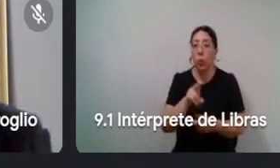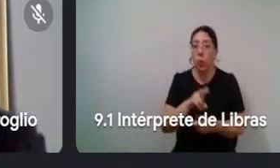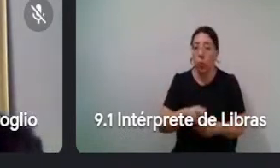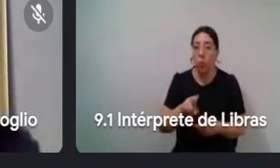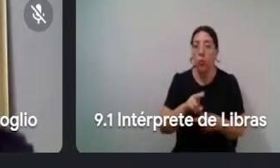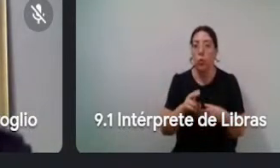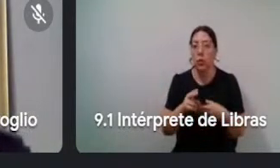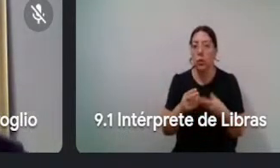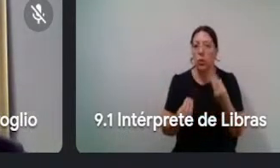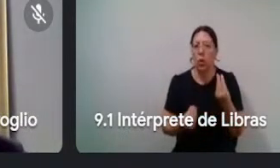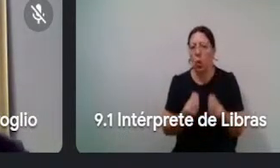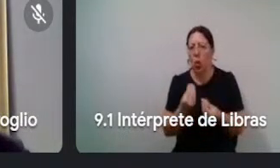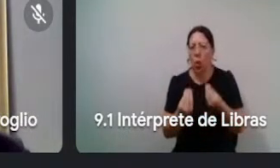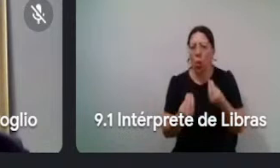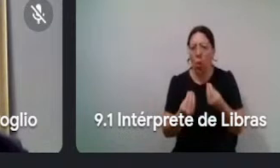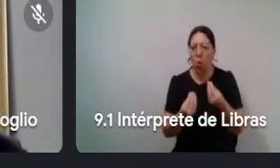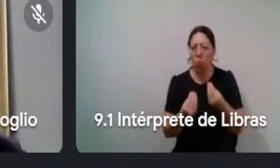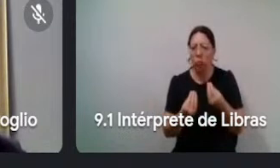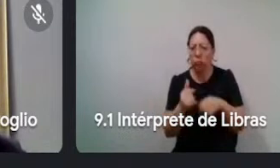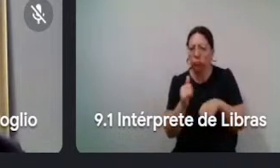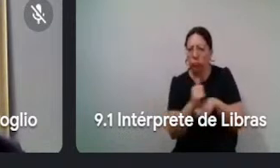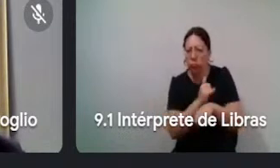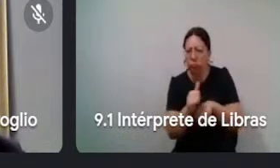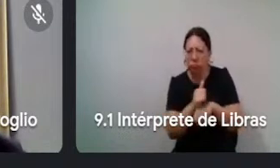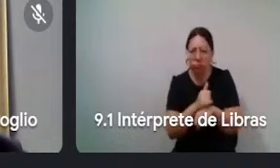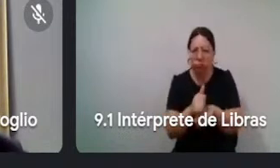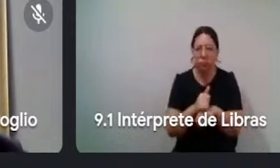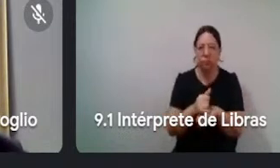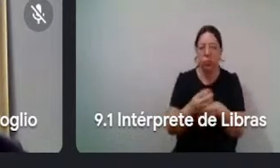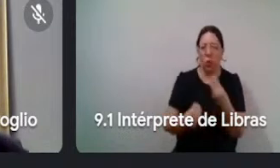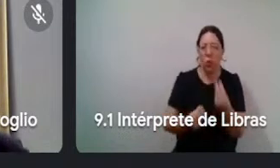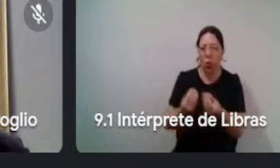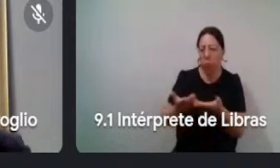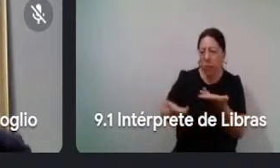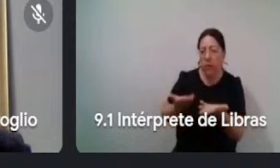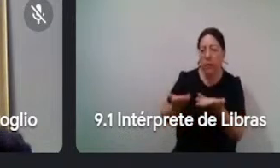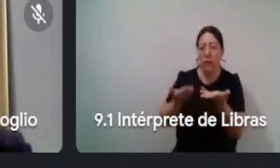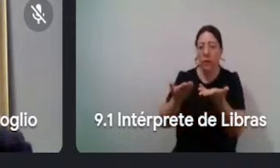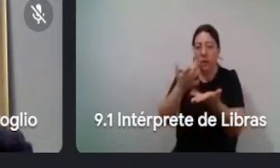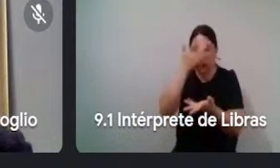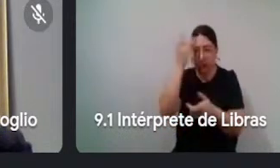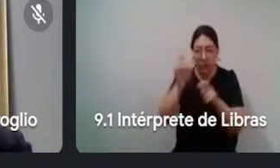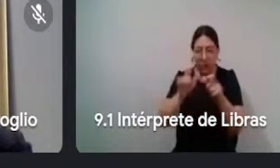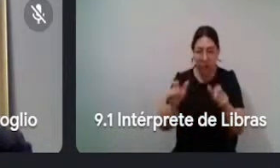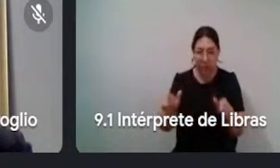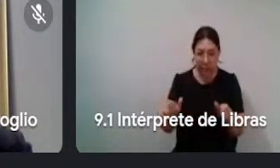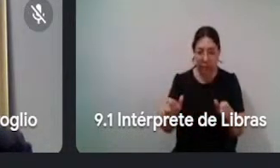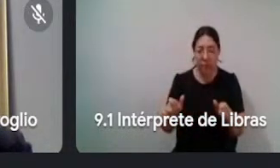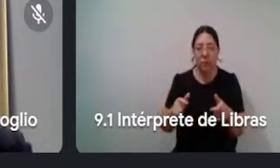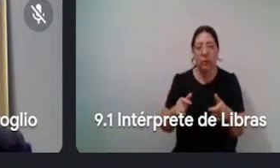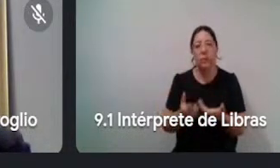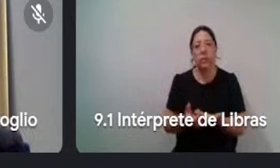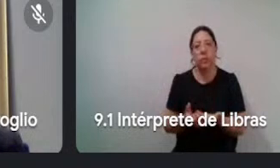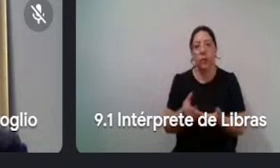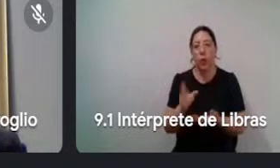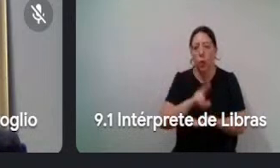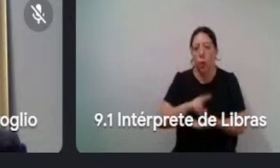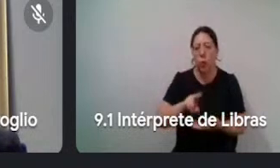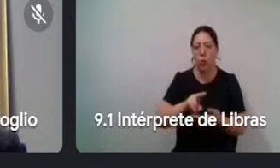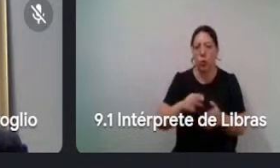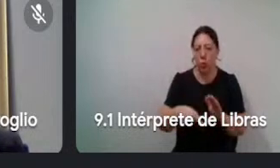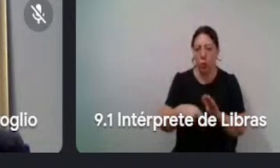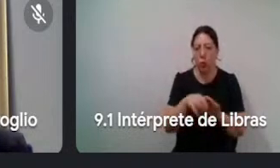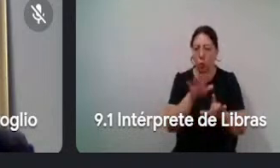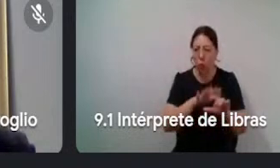Elo, curso de atendimento ao cidadão, uso do InfoDip, curso sobre a atuação do oficial